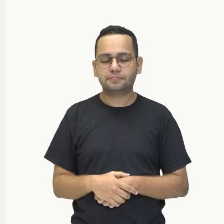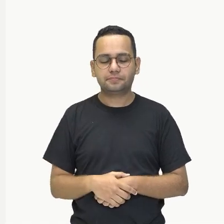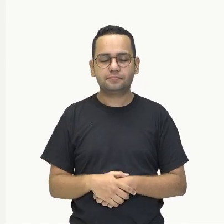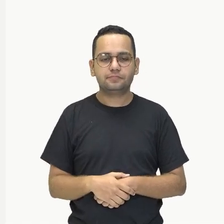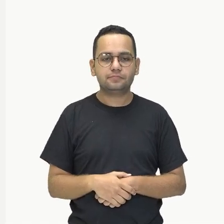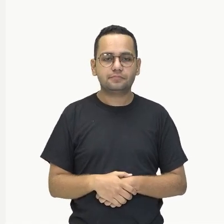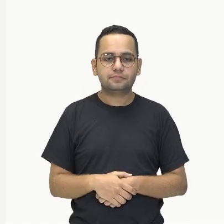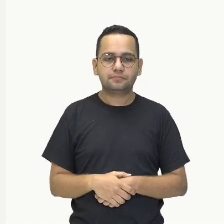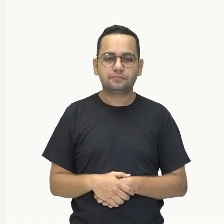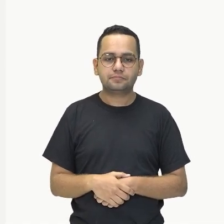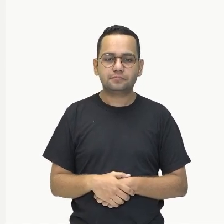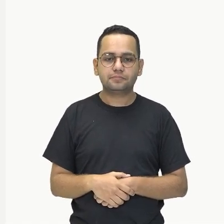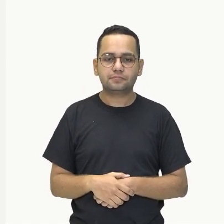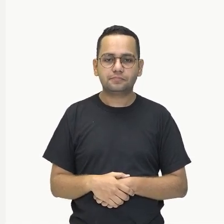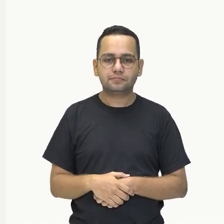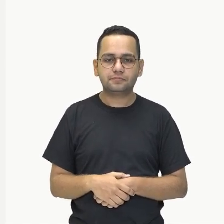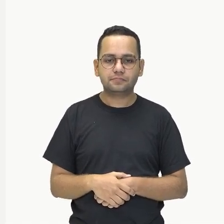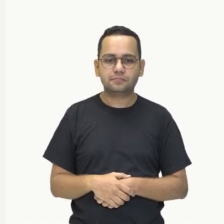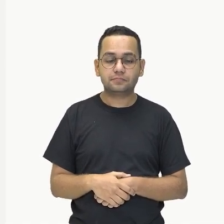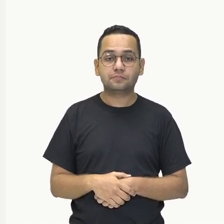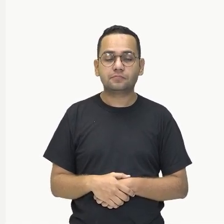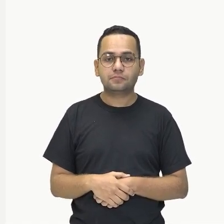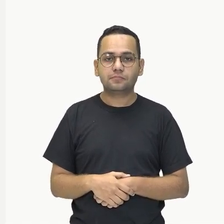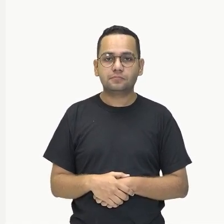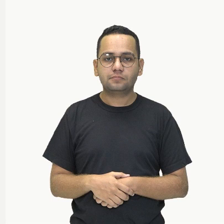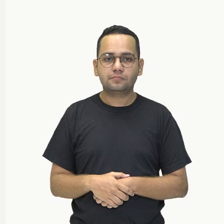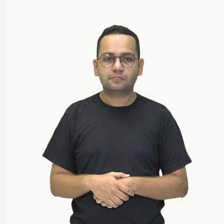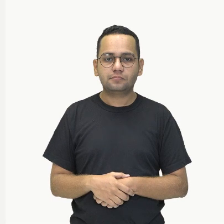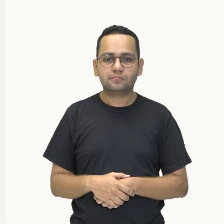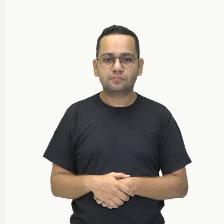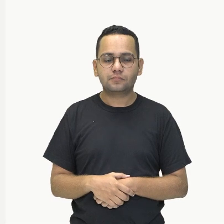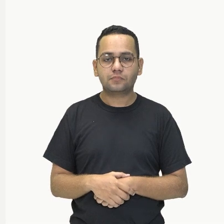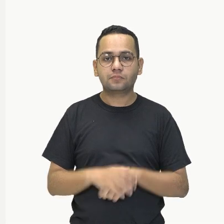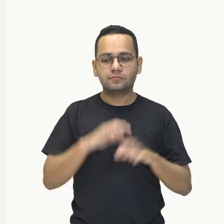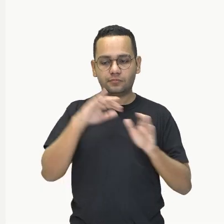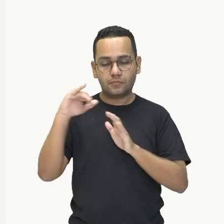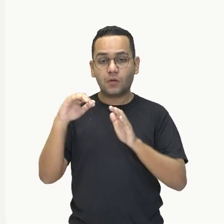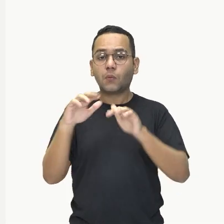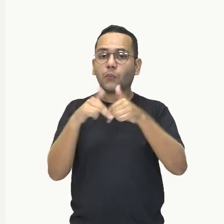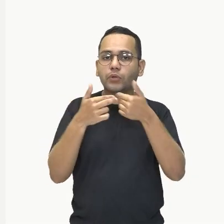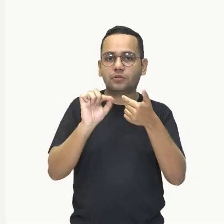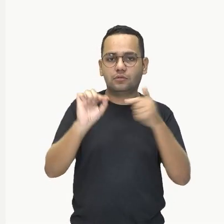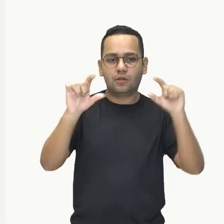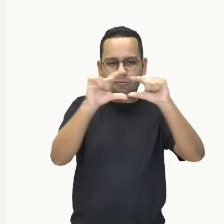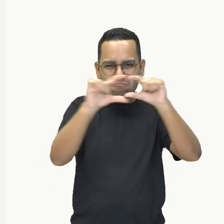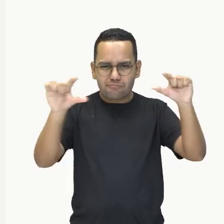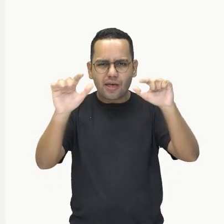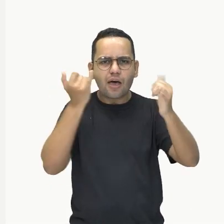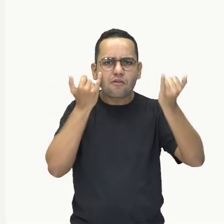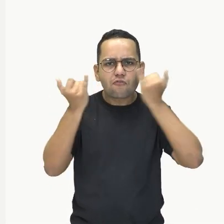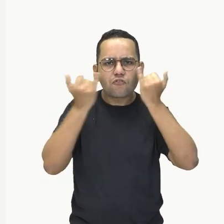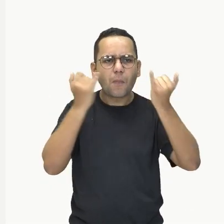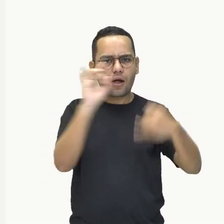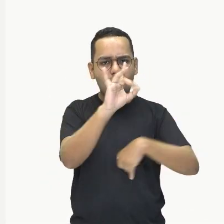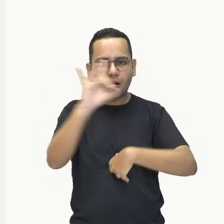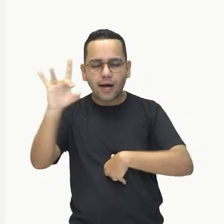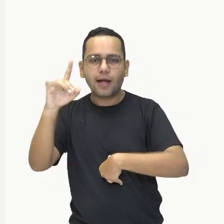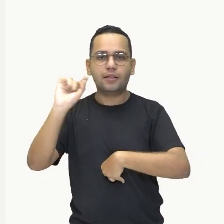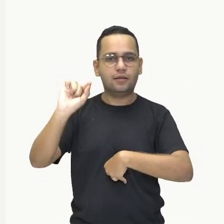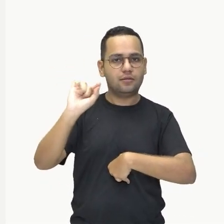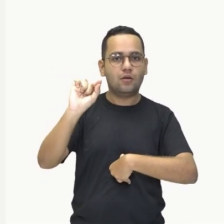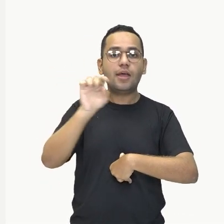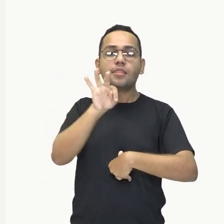Então, pessoal, entendam. Cada monômio é um termo do nosso